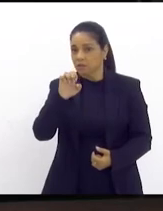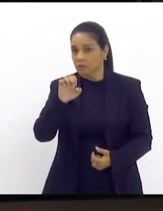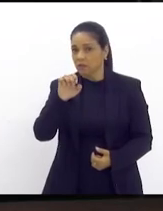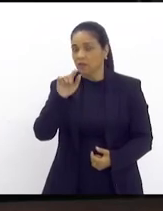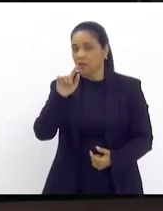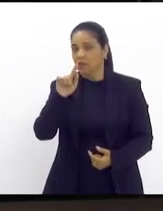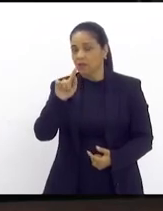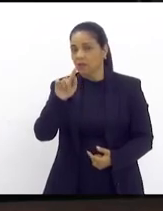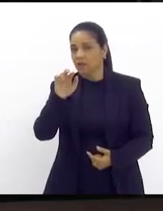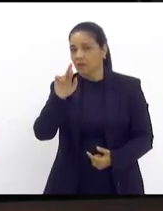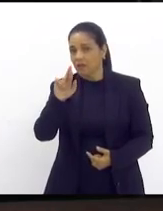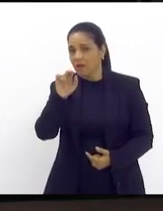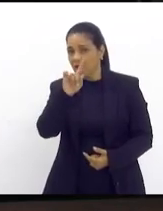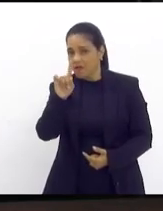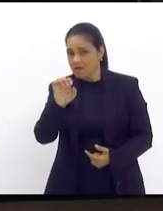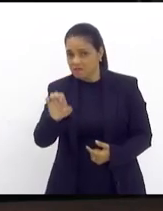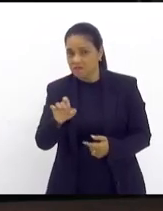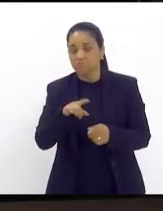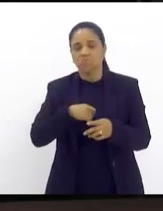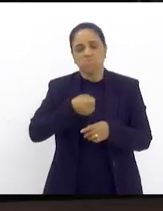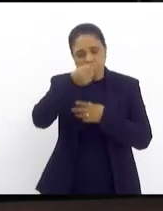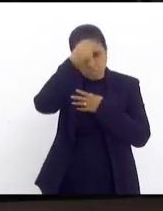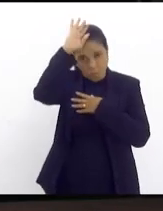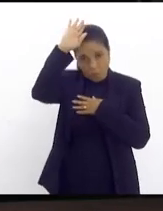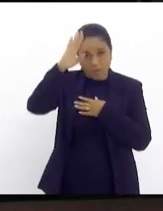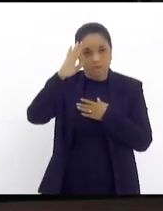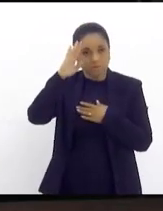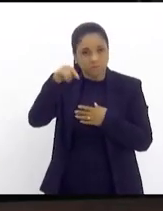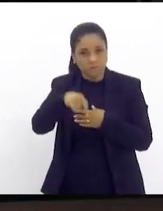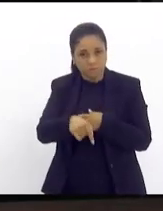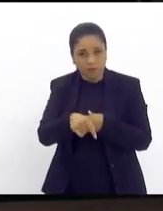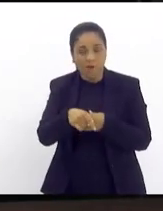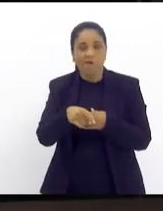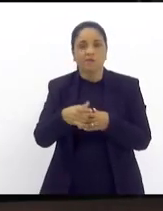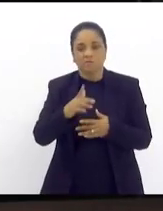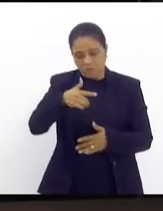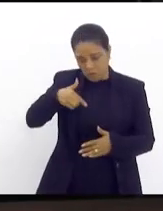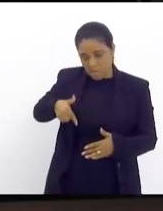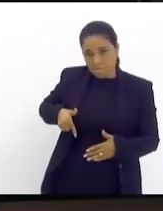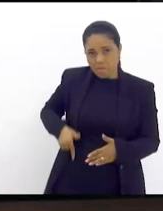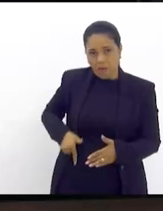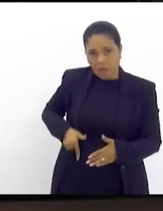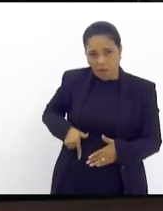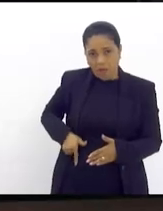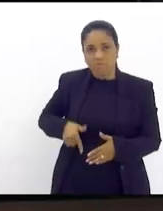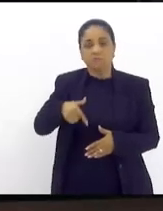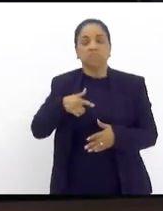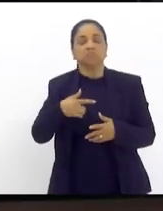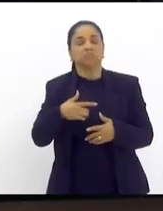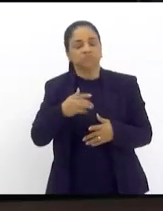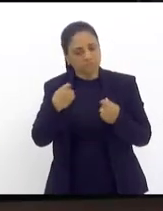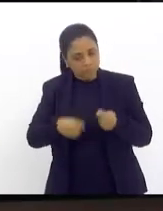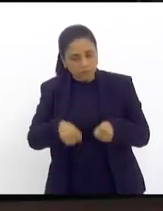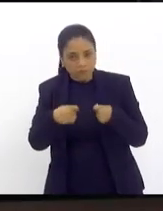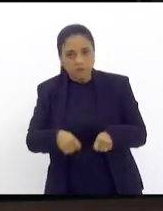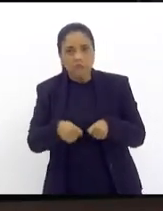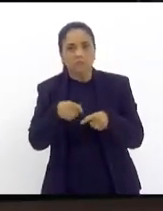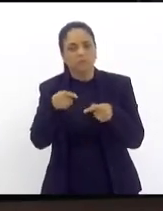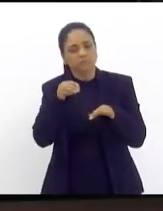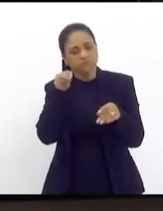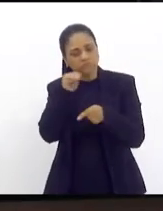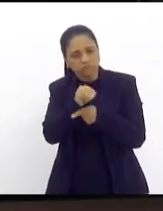bombeiros para que possam essas pessoas que carregam a arma terem a sua saúde mental de maneira